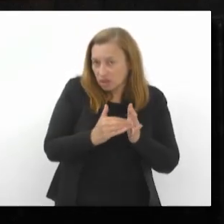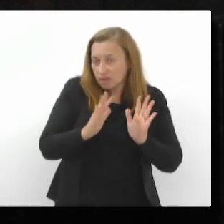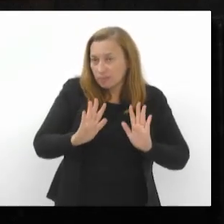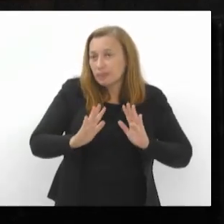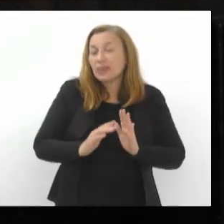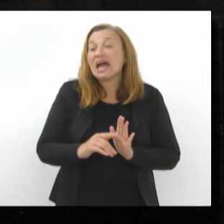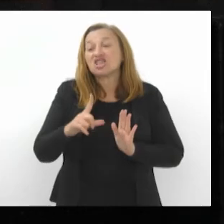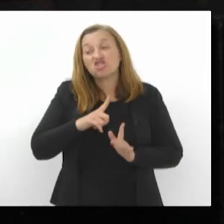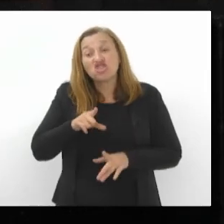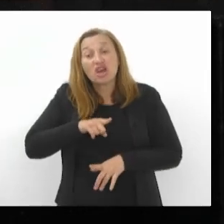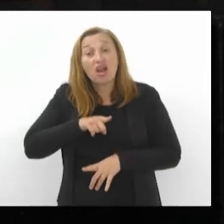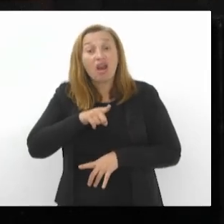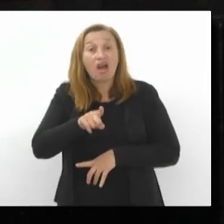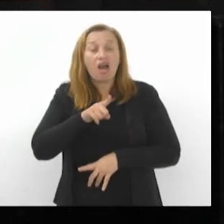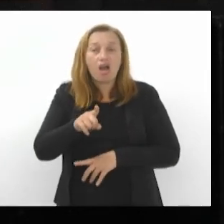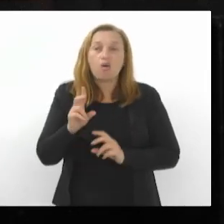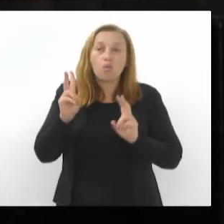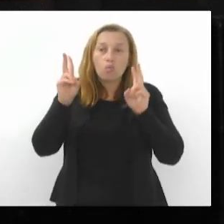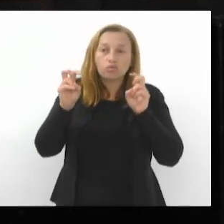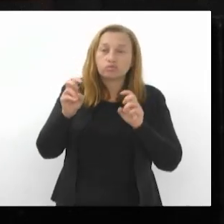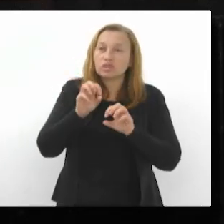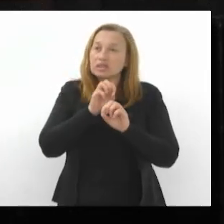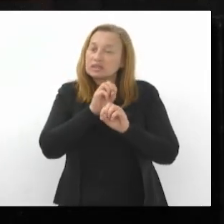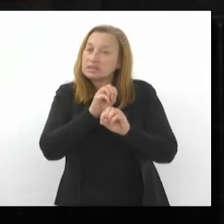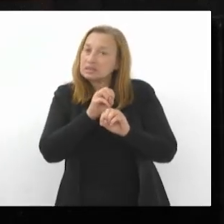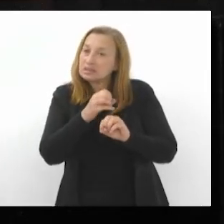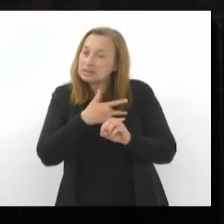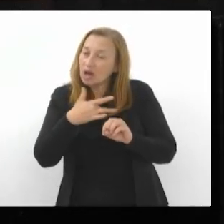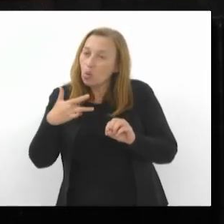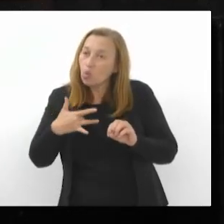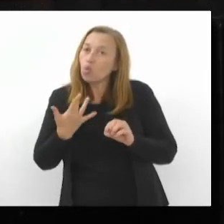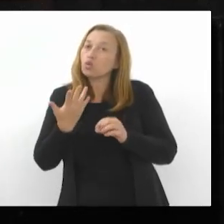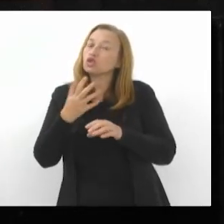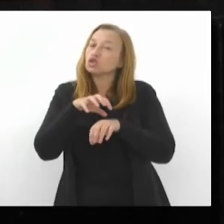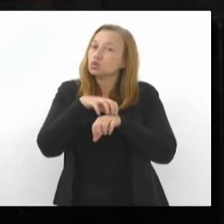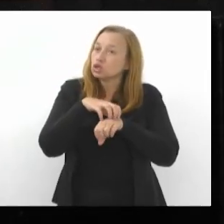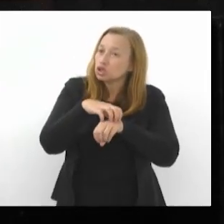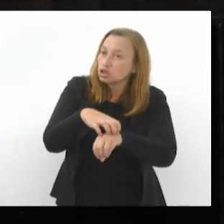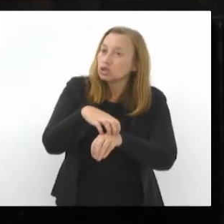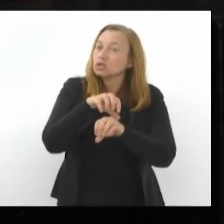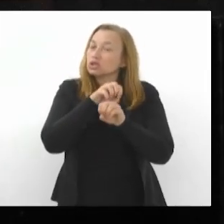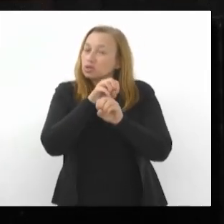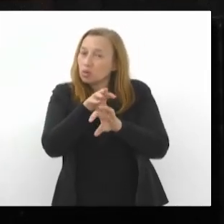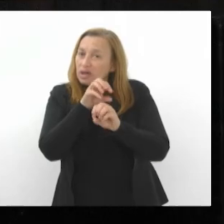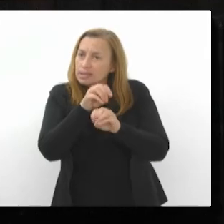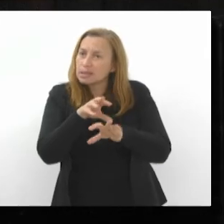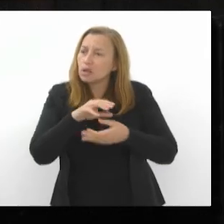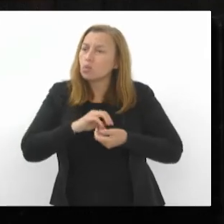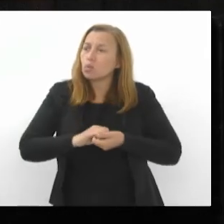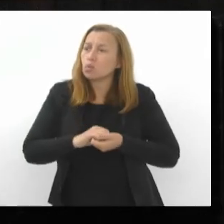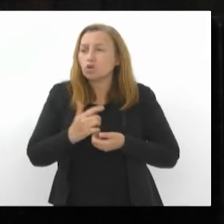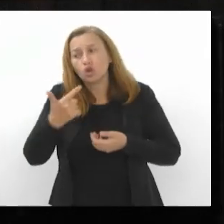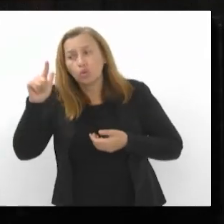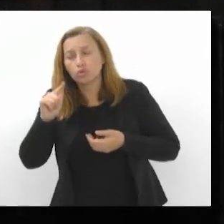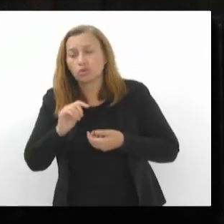tinha lá a questão da saúde, do transporte, da educação,